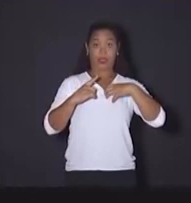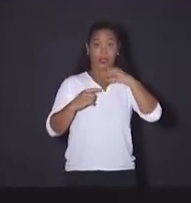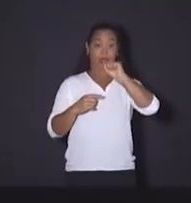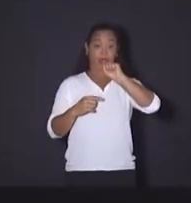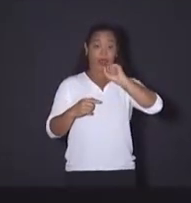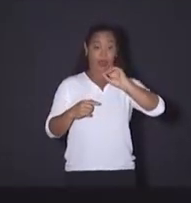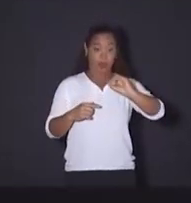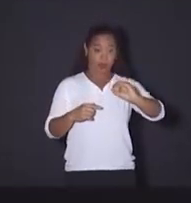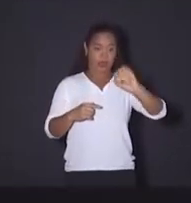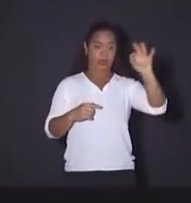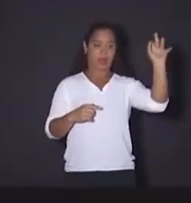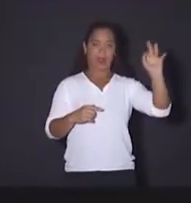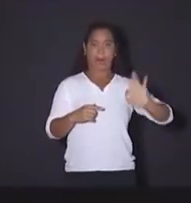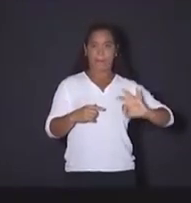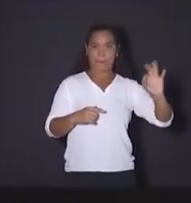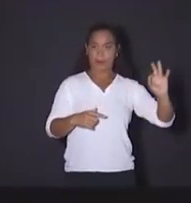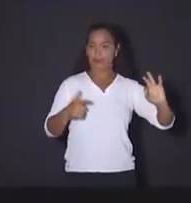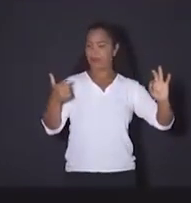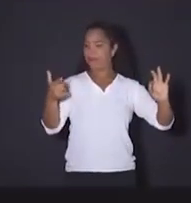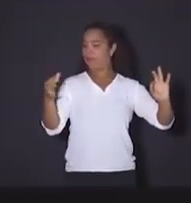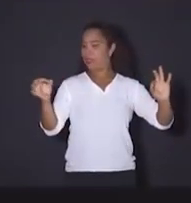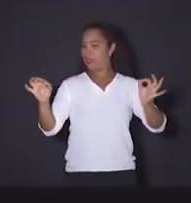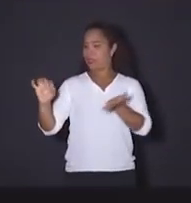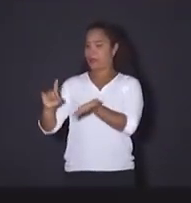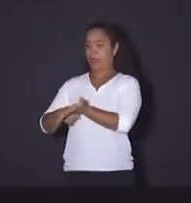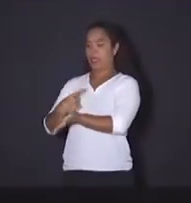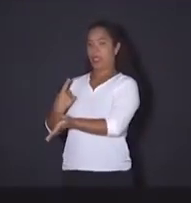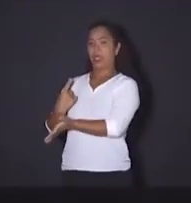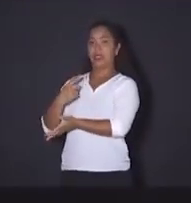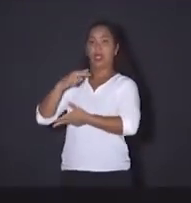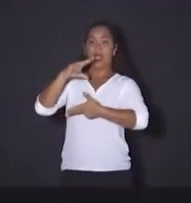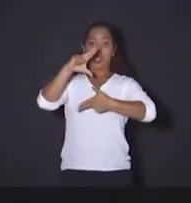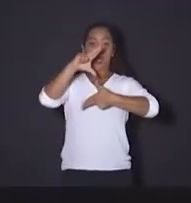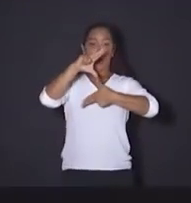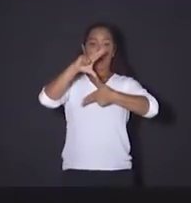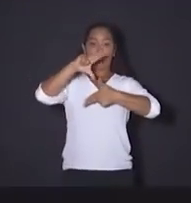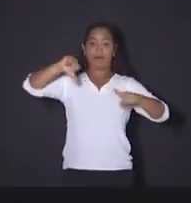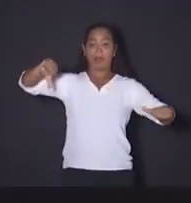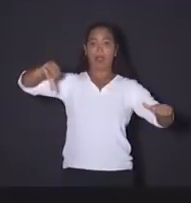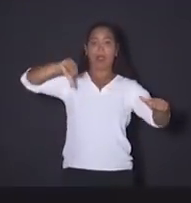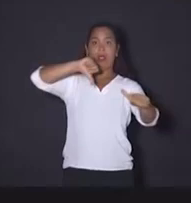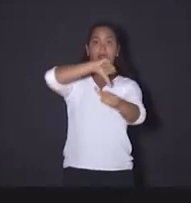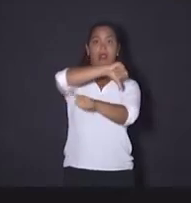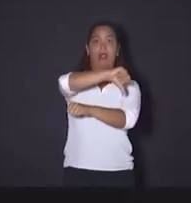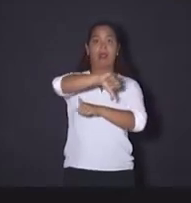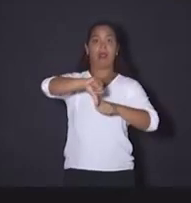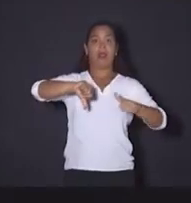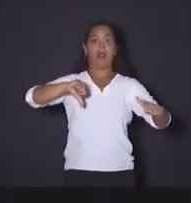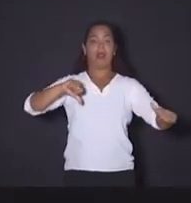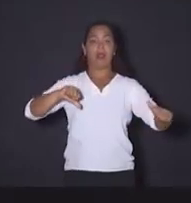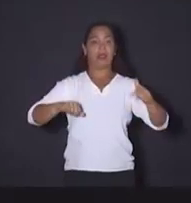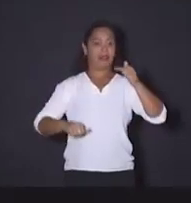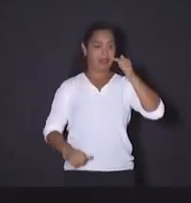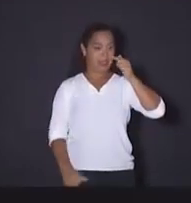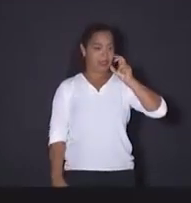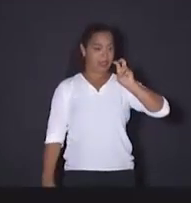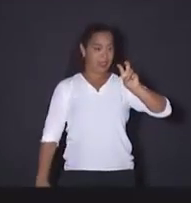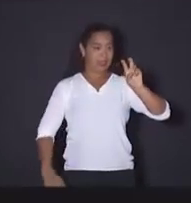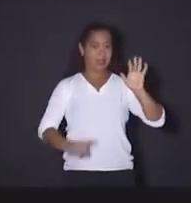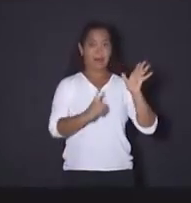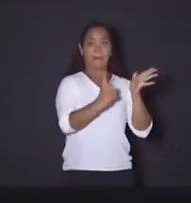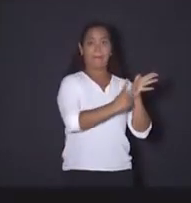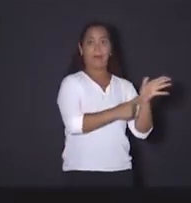de negros e 20%, a UFBA era o inverso. Eram 75% de brancos